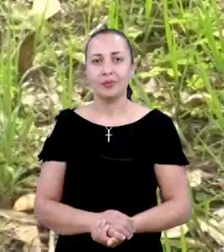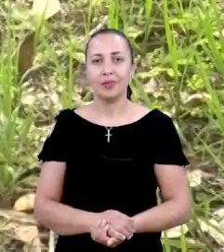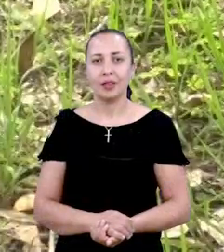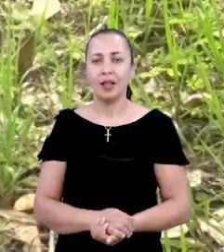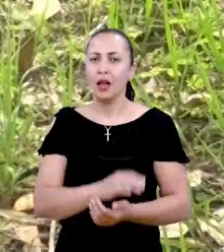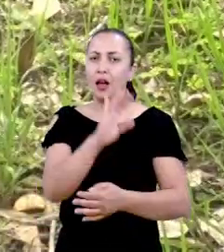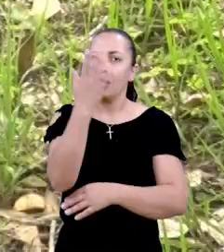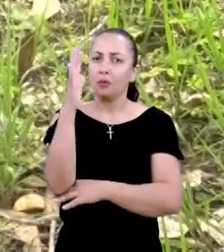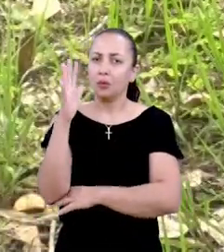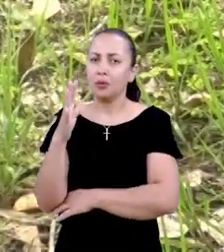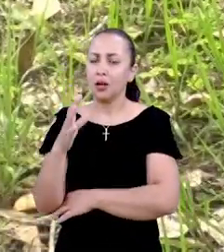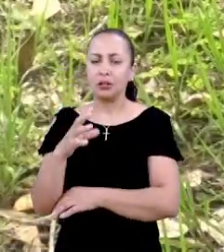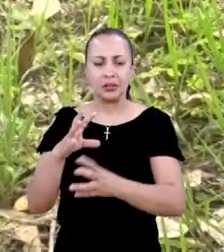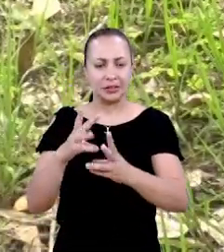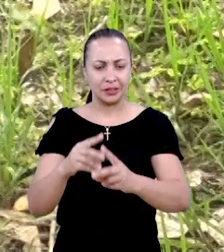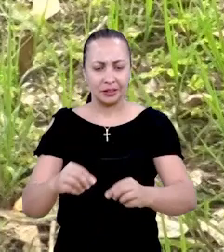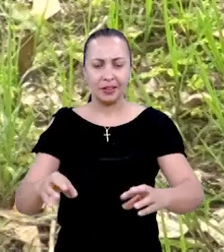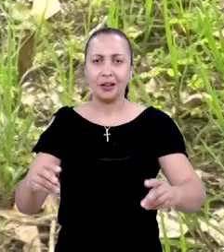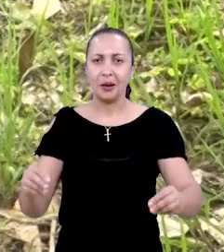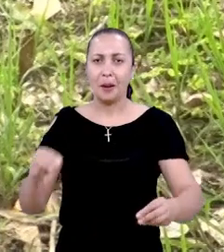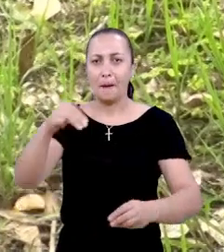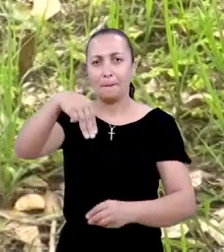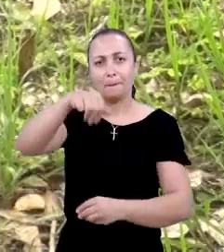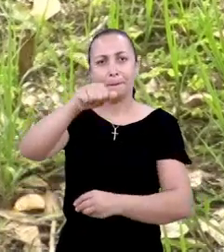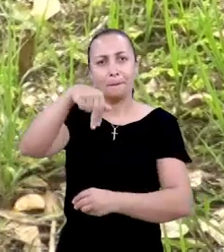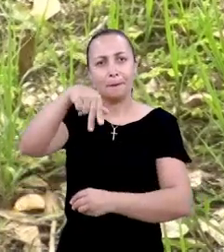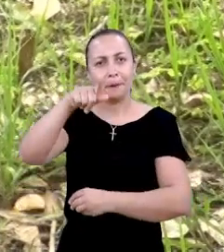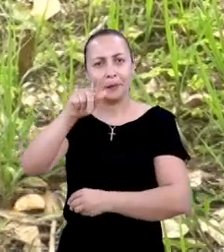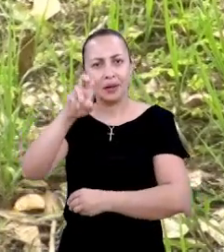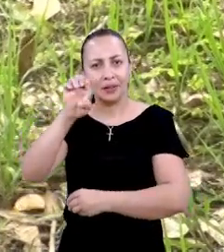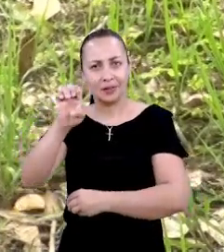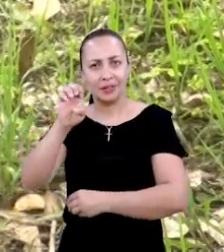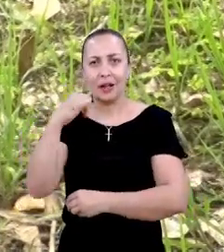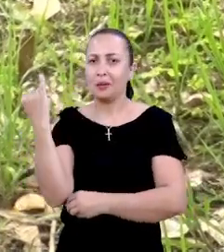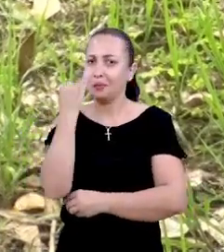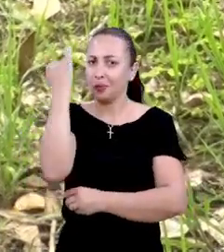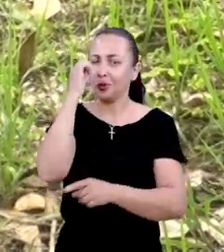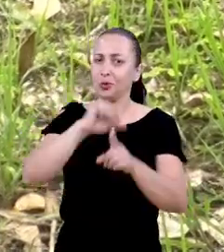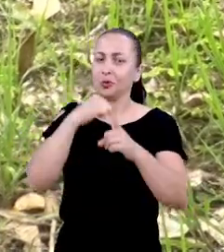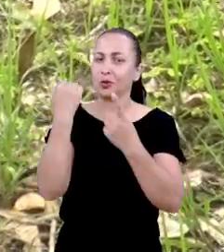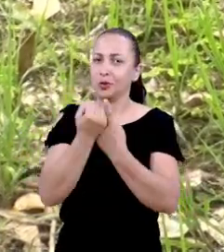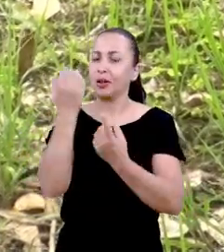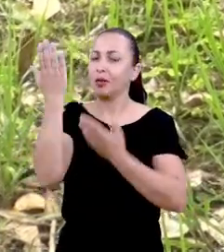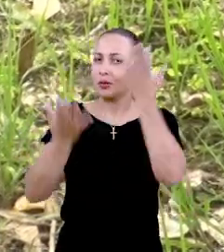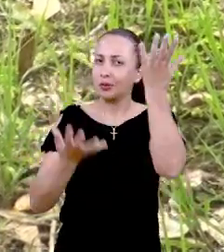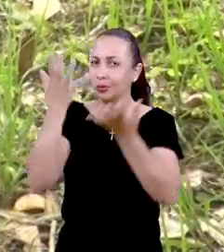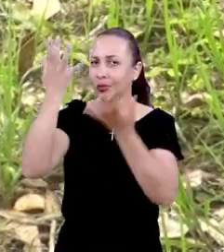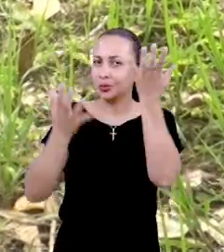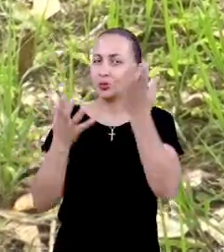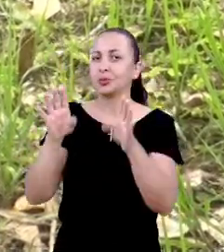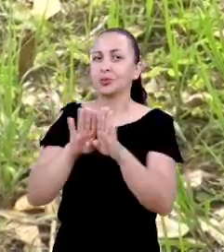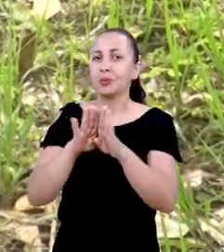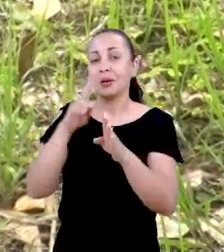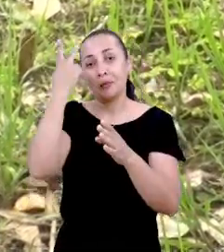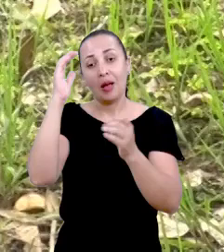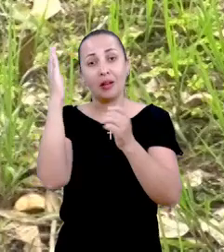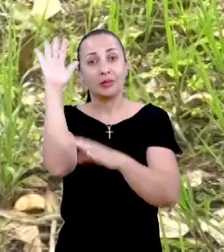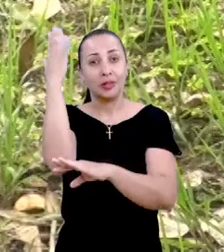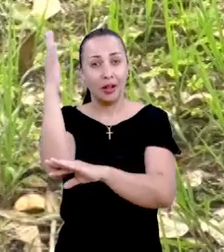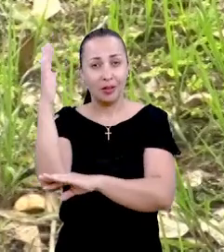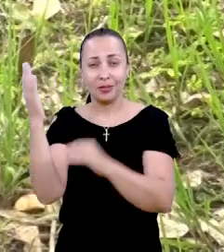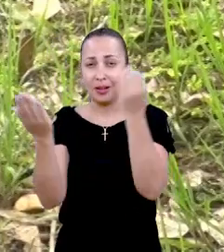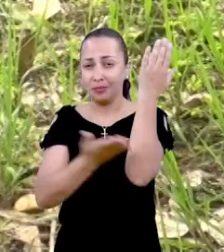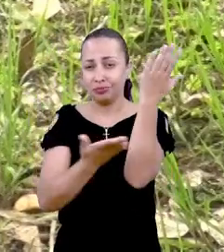O manguezal é um ecossistema de extrema importância ecológica, social e econômica. Mas os impactos do desmatamento,